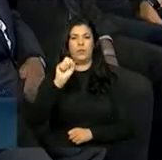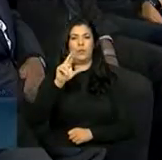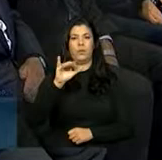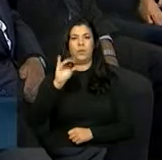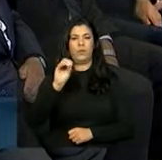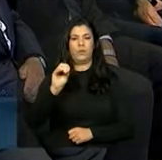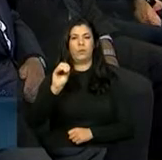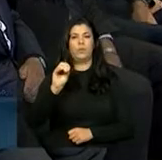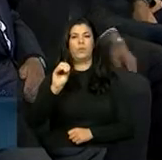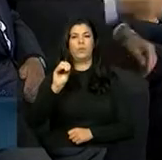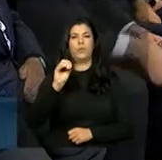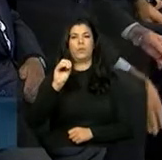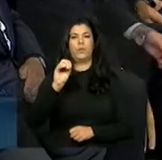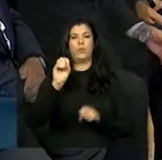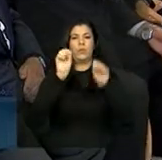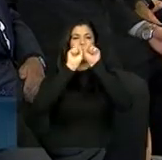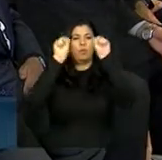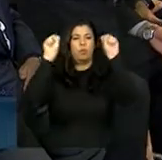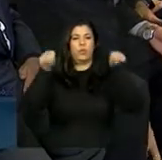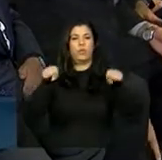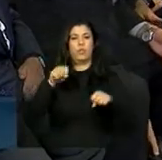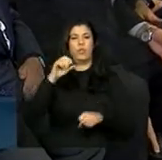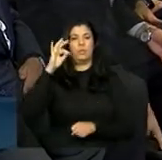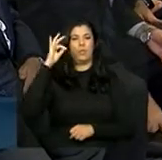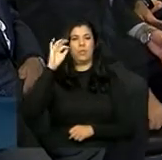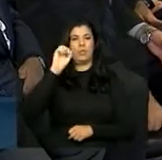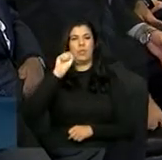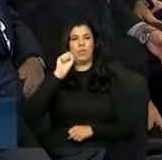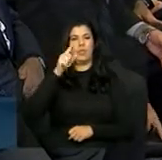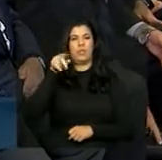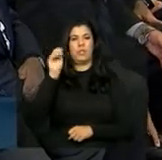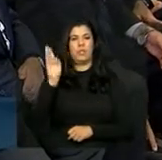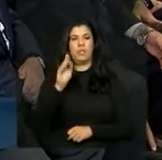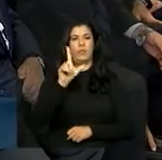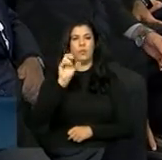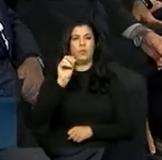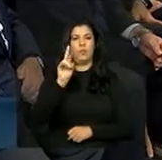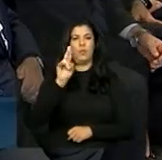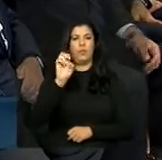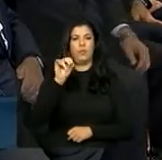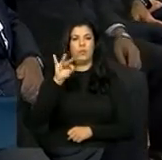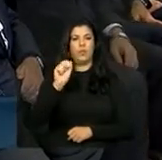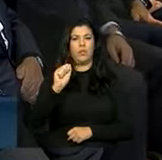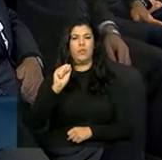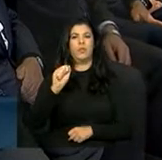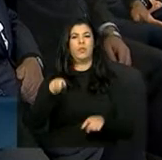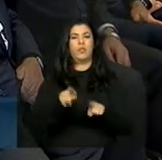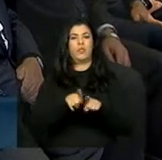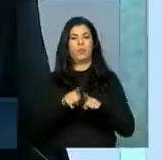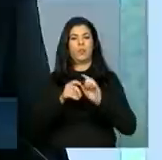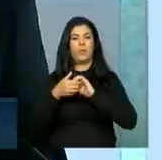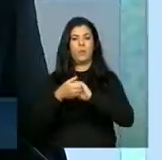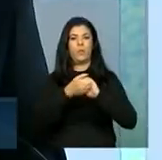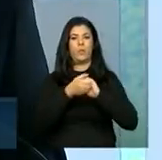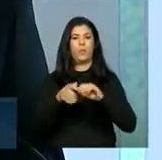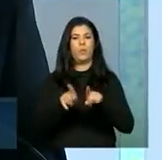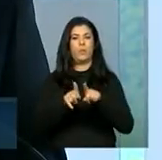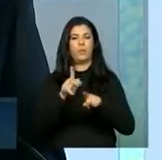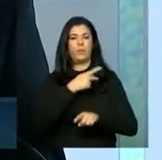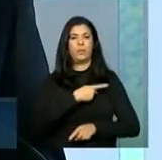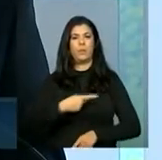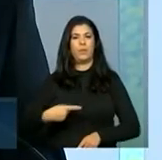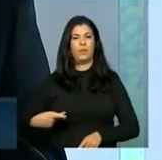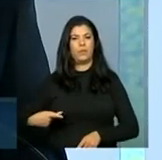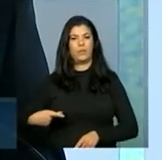do sistema São Lourenço eu quero cumprimentar também presidente da companhia de saneamento